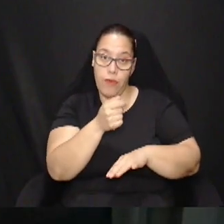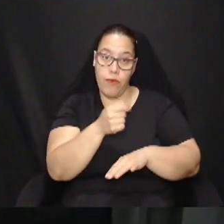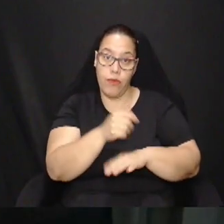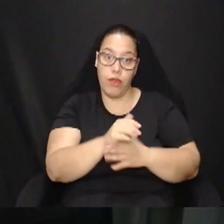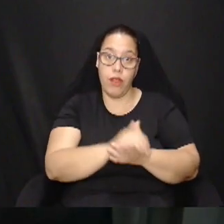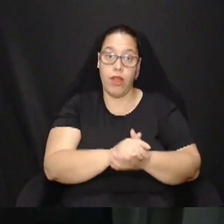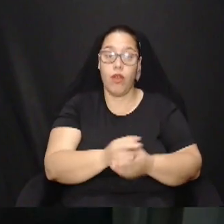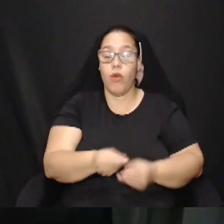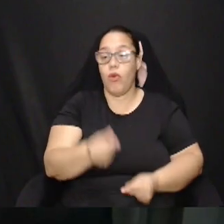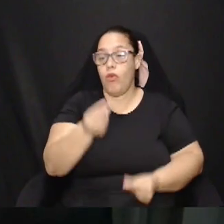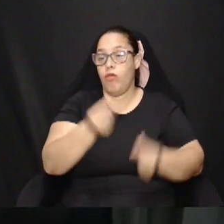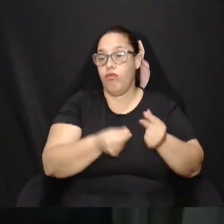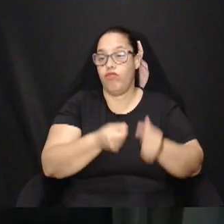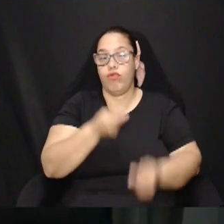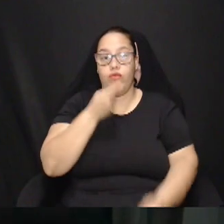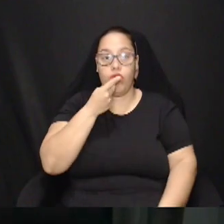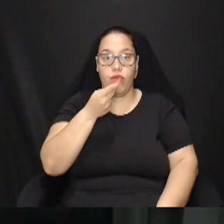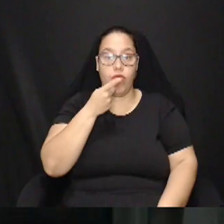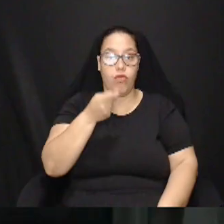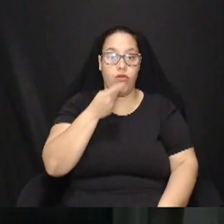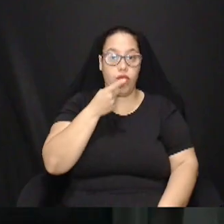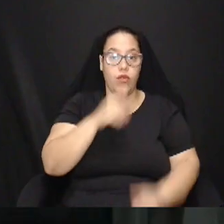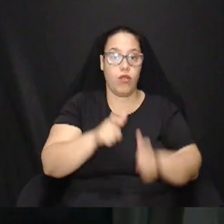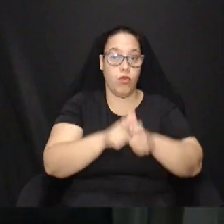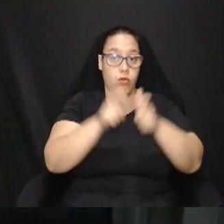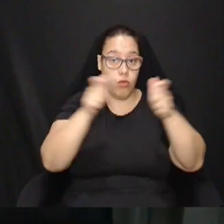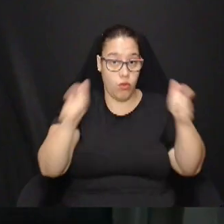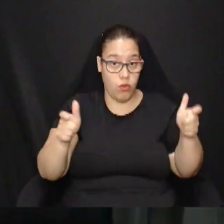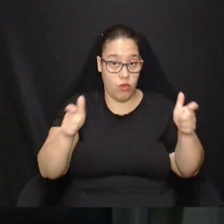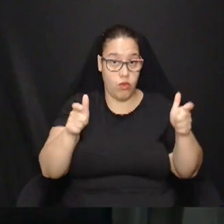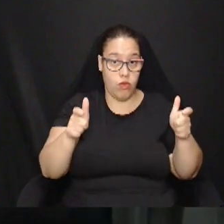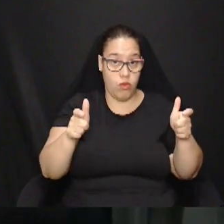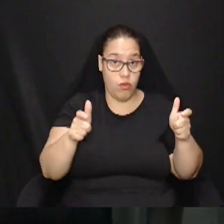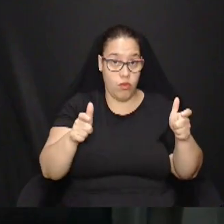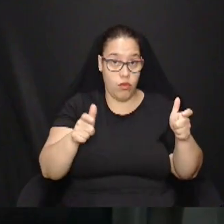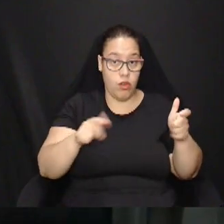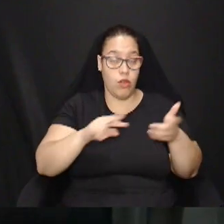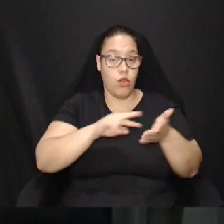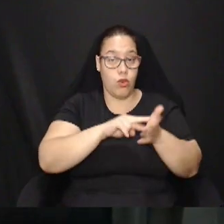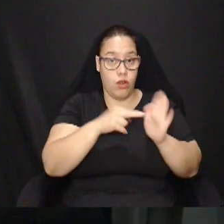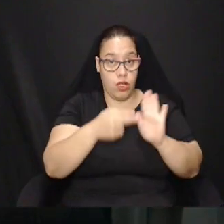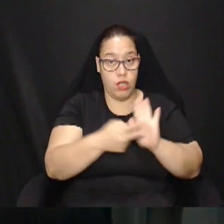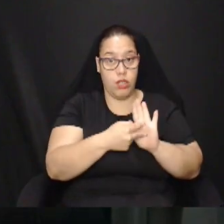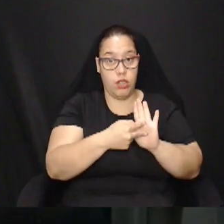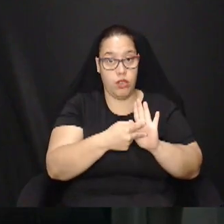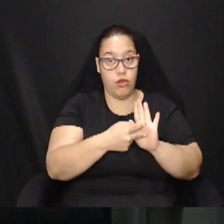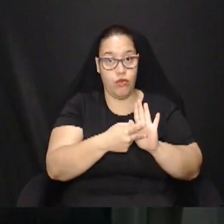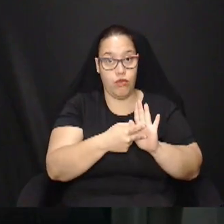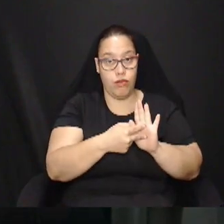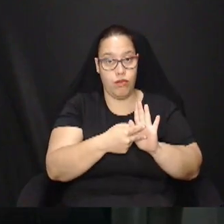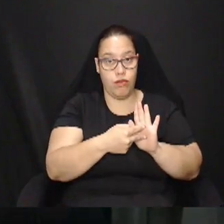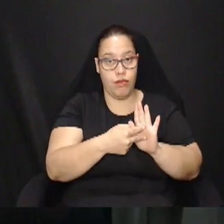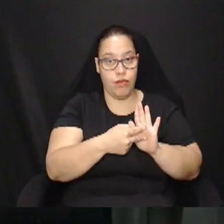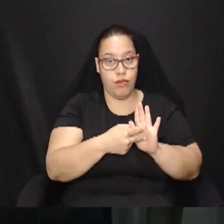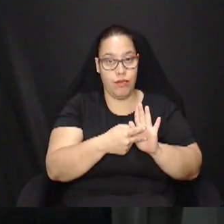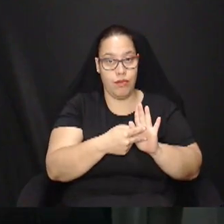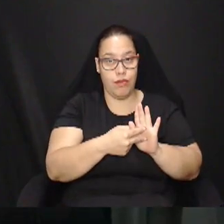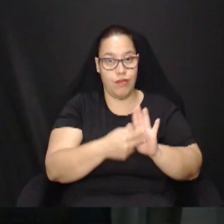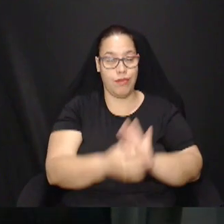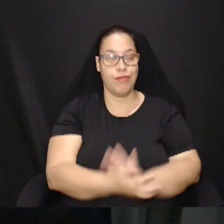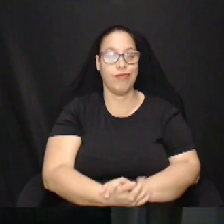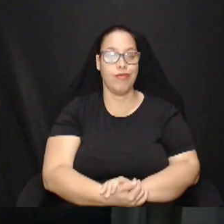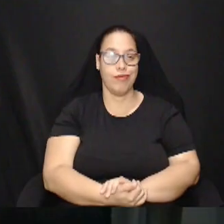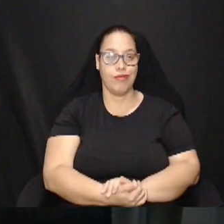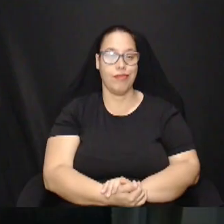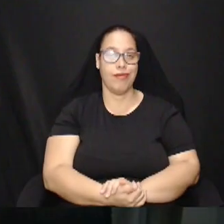para favorecer muchas personas en otros aspectos. O sea, você dirá que eu